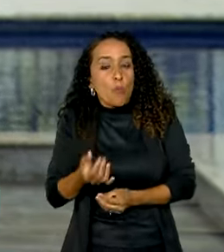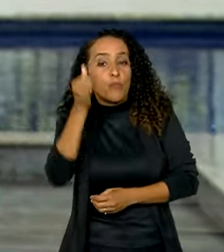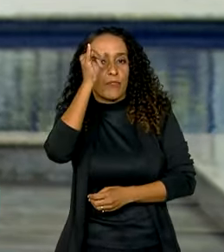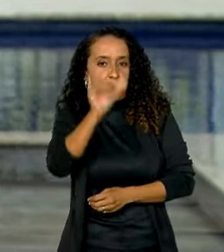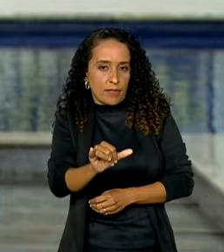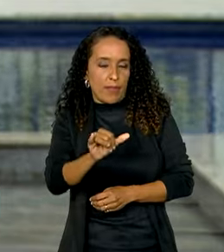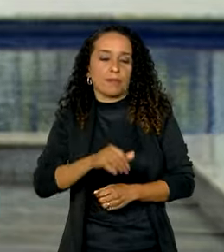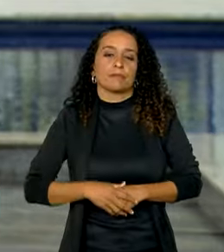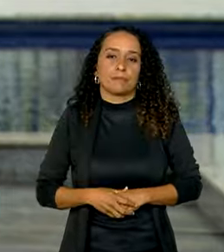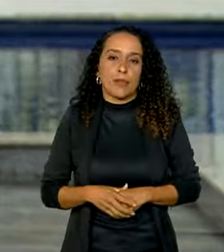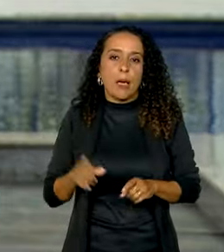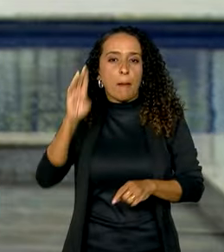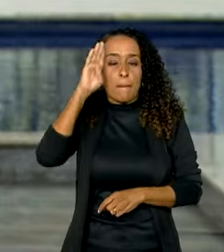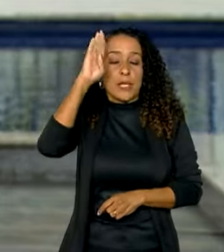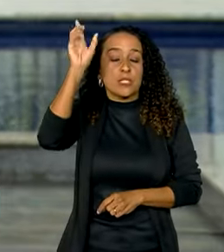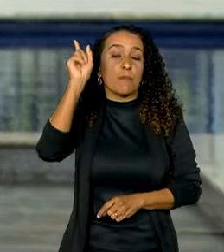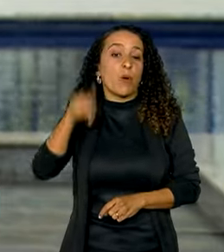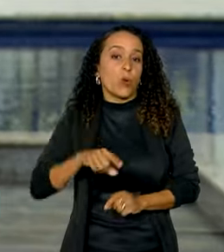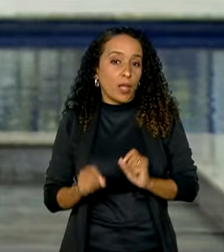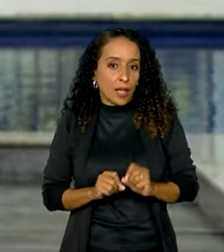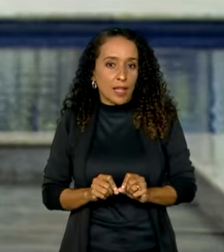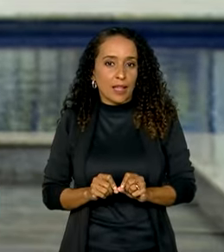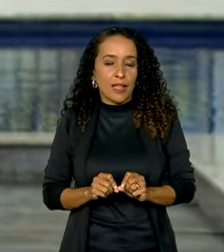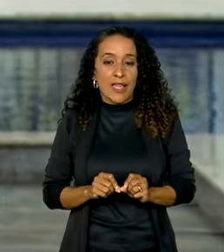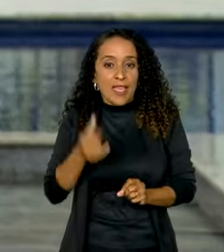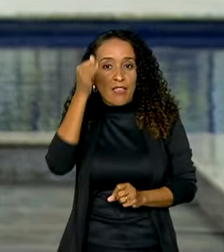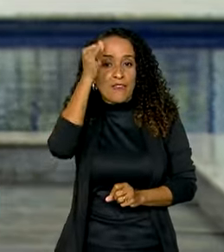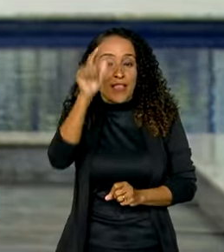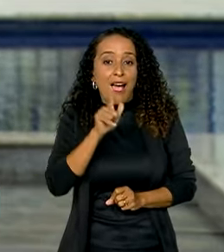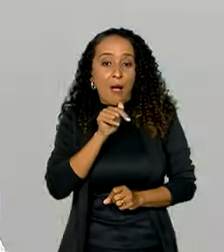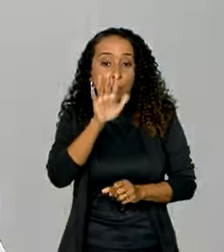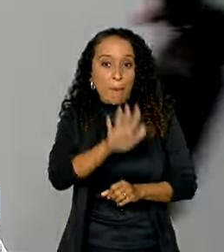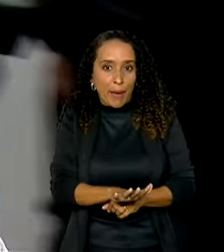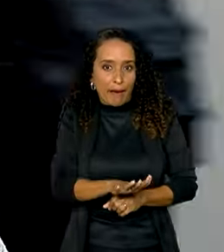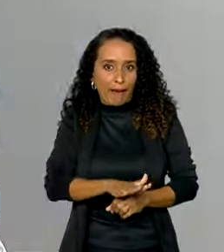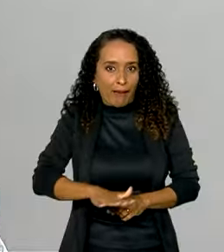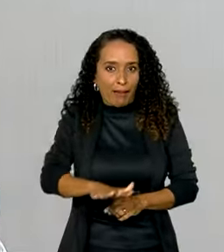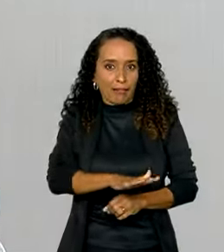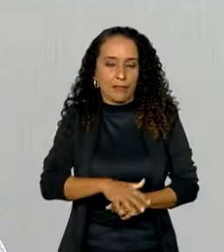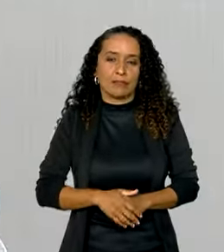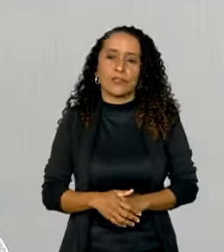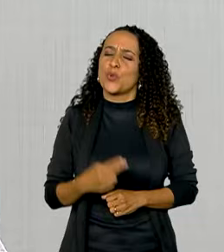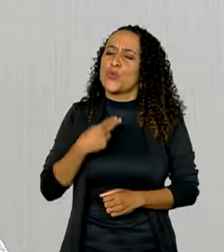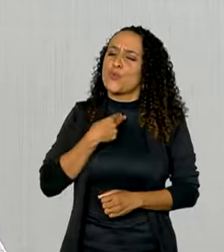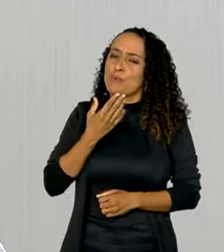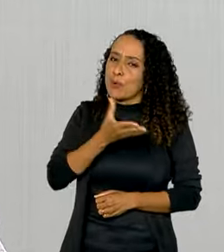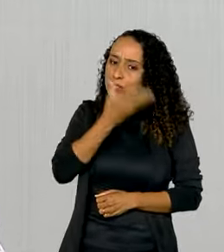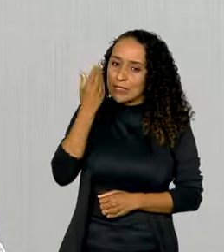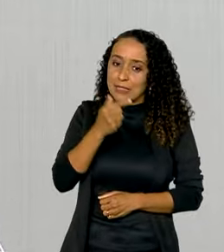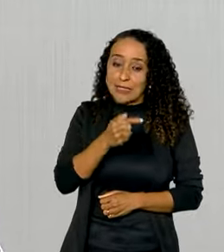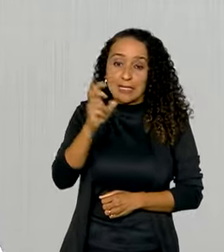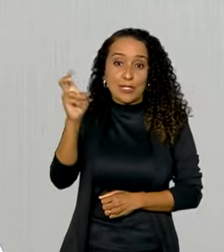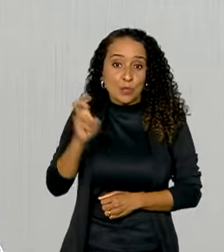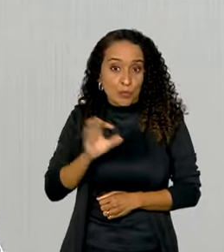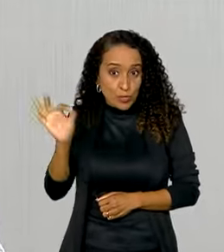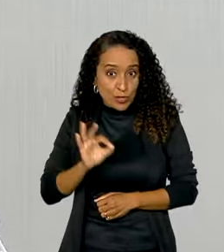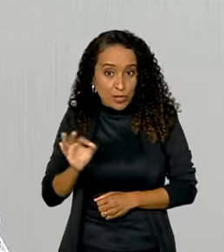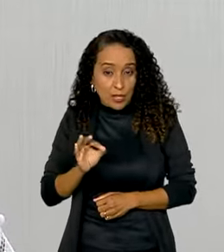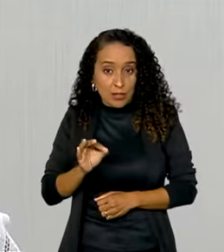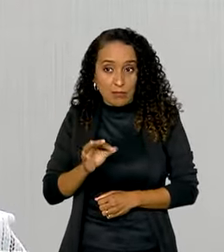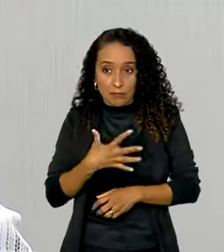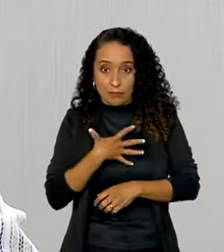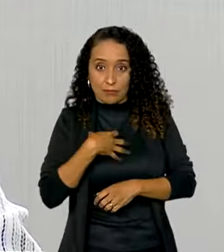prevenção. E a principal delas é não deixar água parada. Não podemos esquecer, 75% da